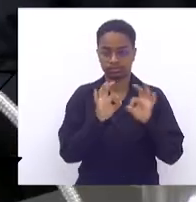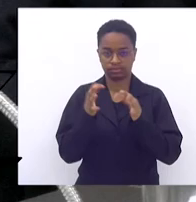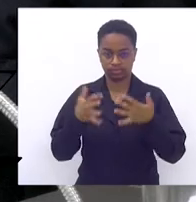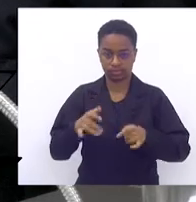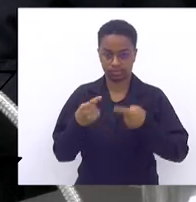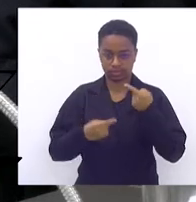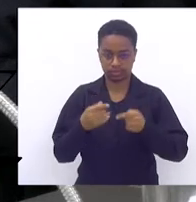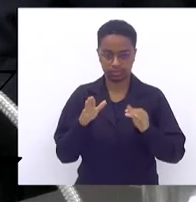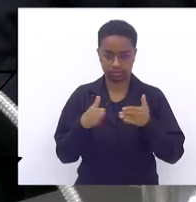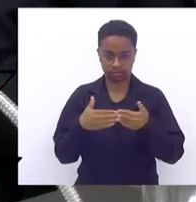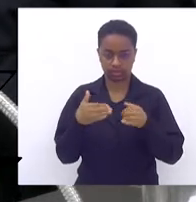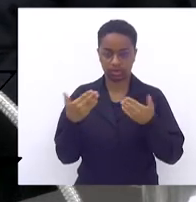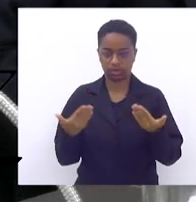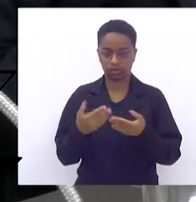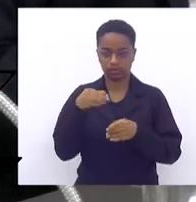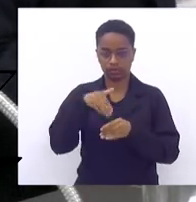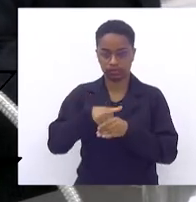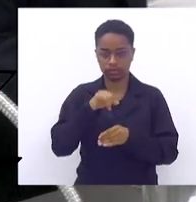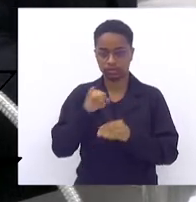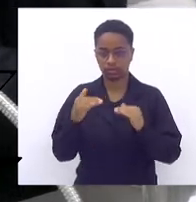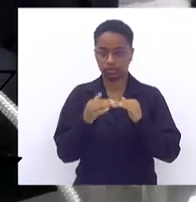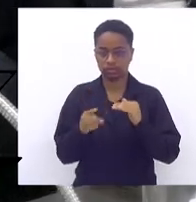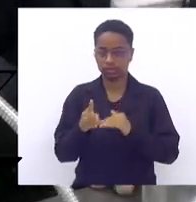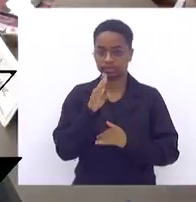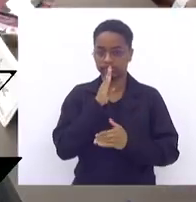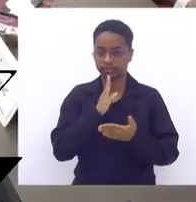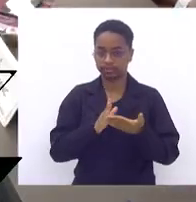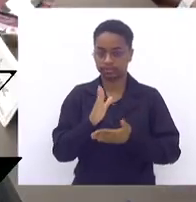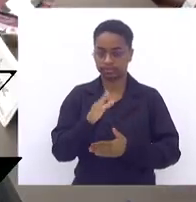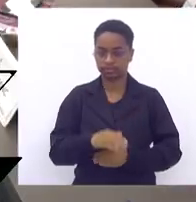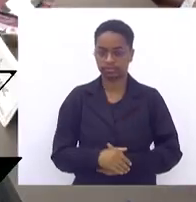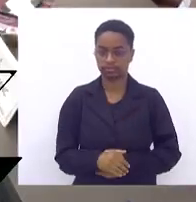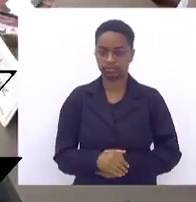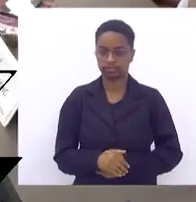discutir, encerrada a discussão, em votação, se os que aprovam permaneçam como estão, aprovado.